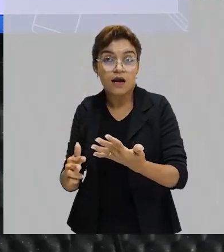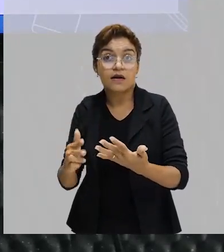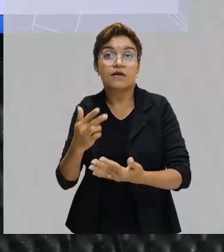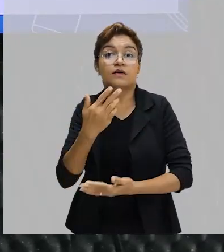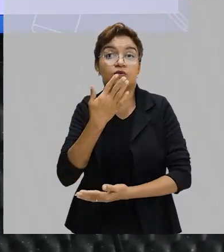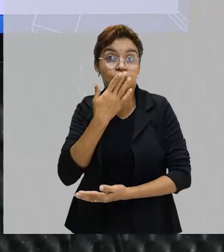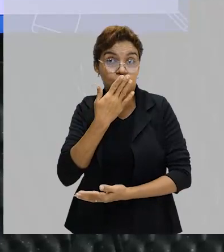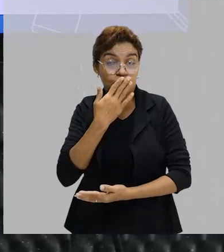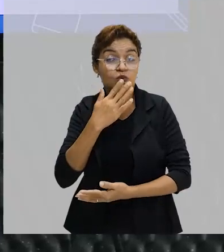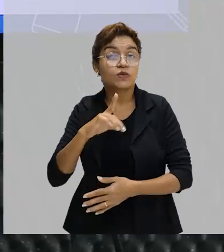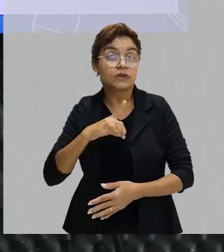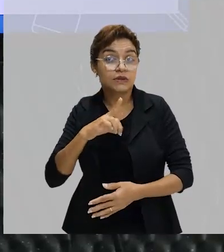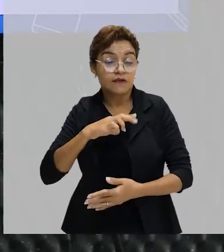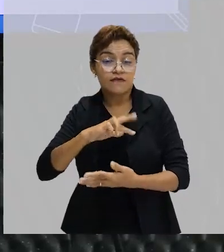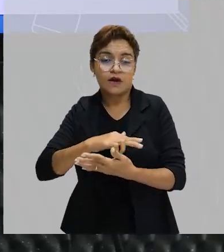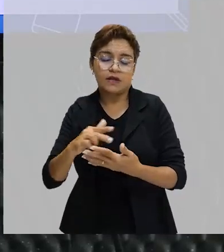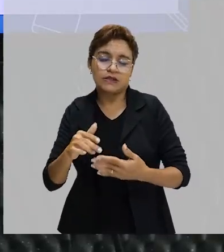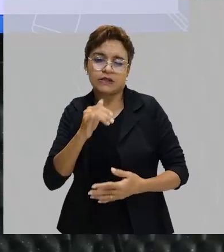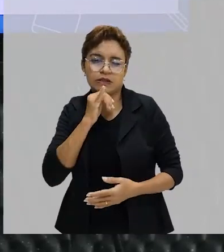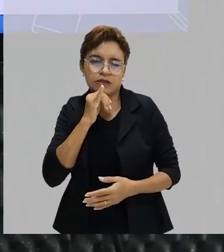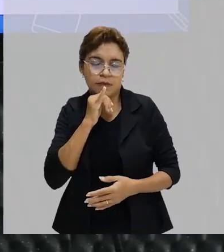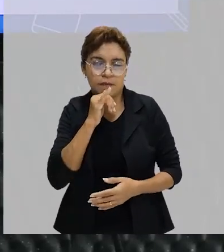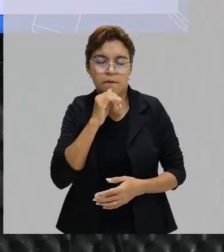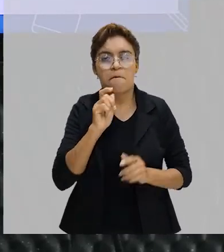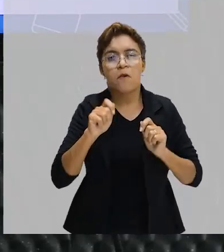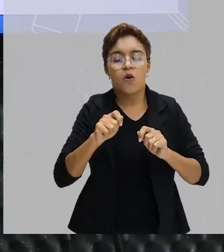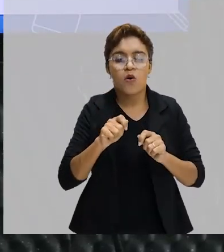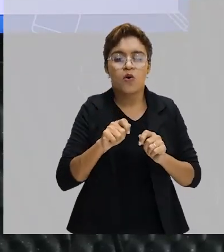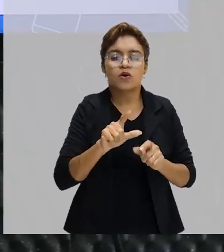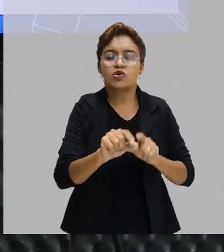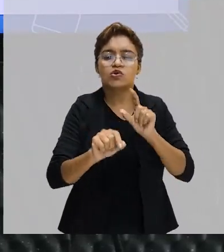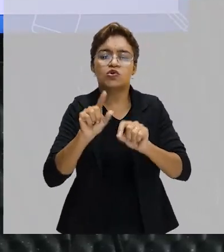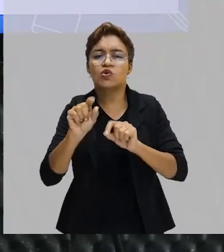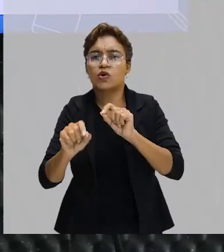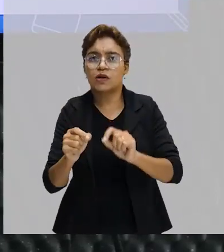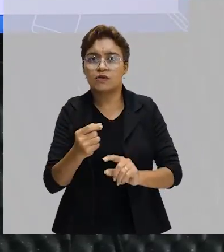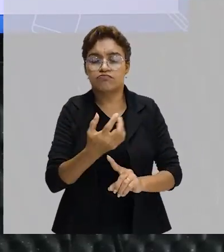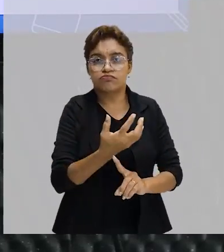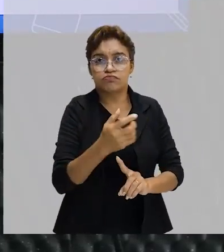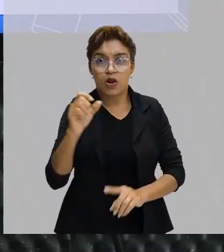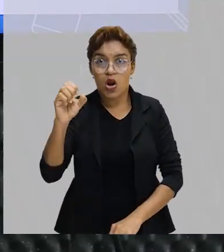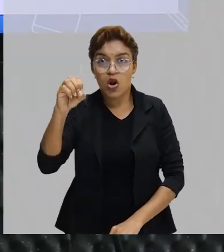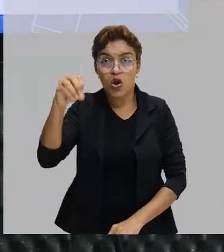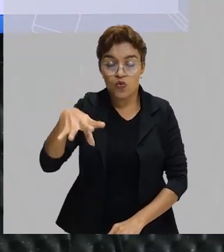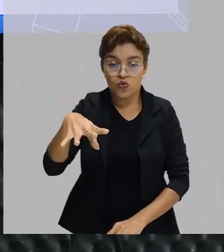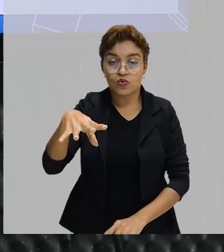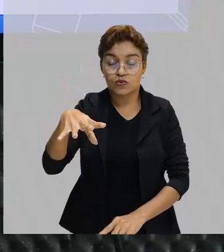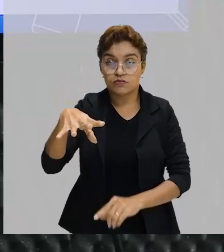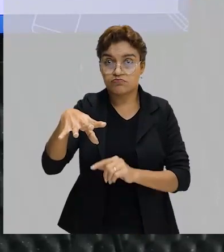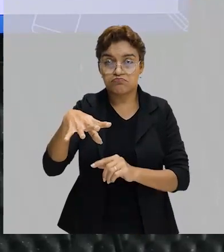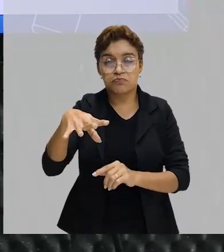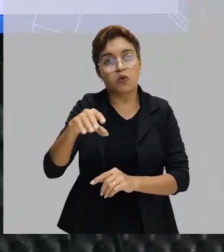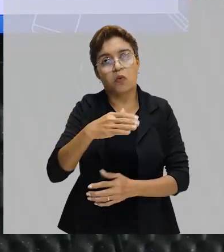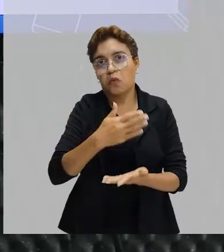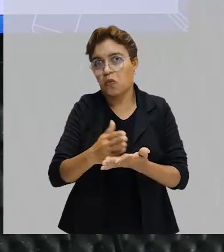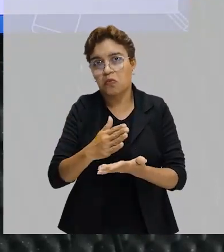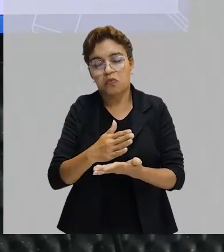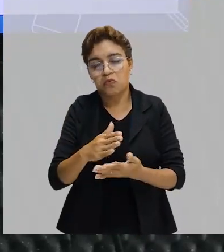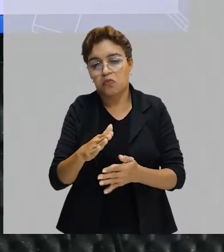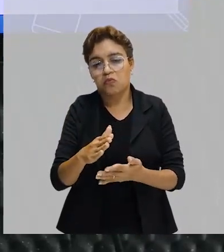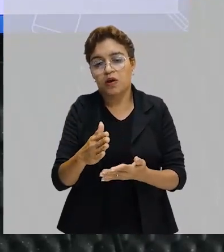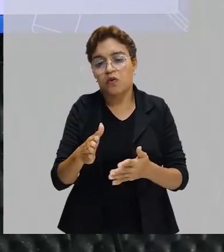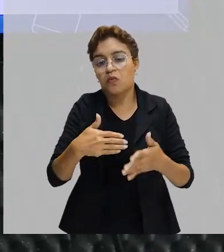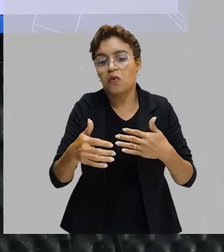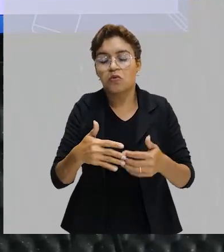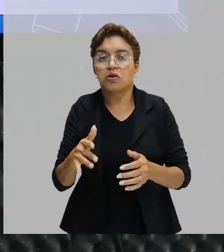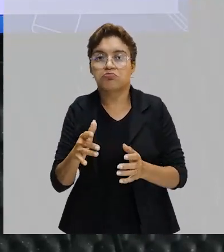dessas chamas, aí você pode escolher qualquer uma dessas aqui. A luz dessas chamas pode ser decomposta, né, em